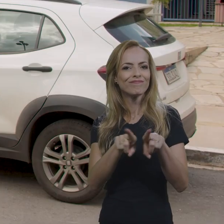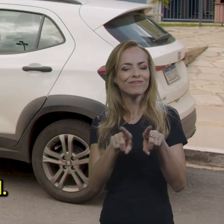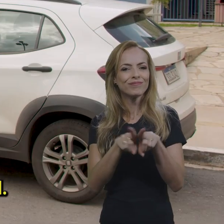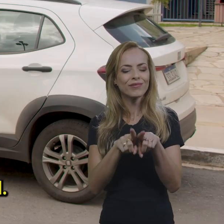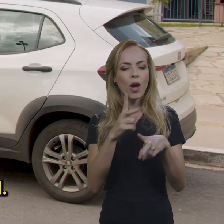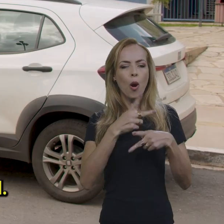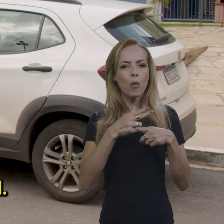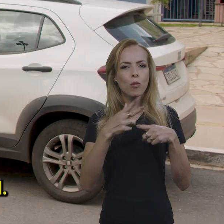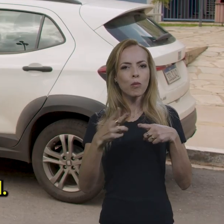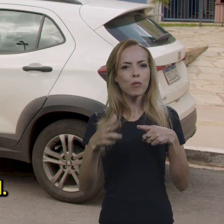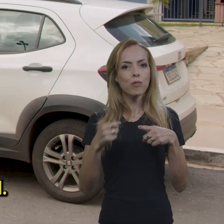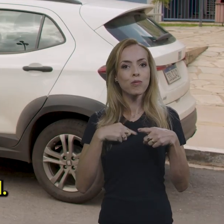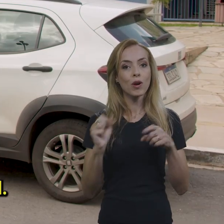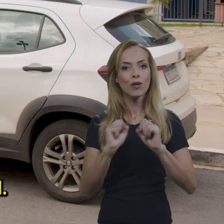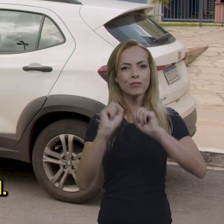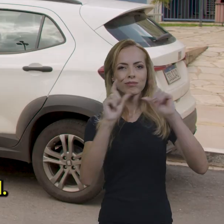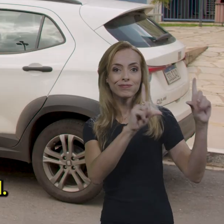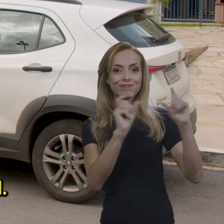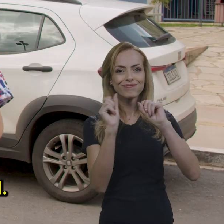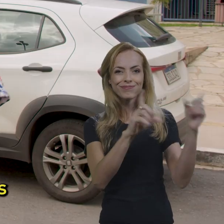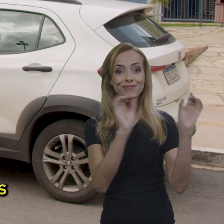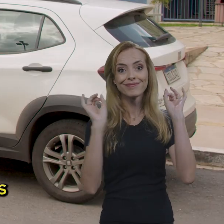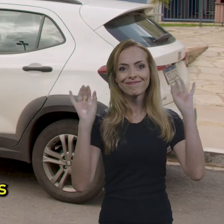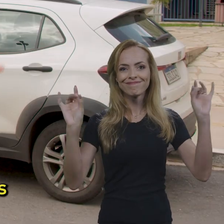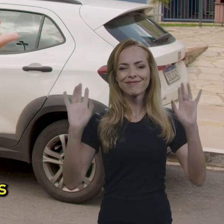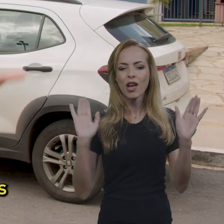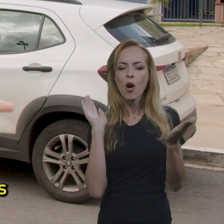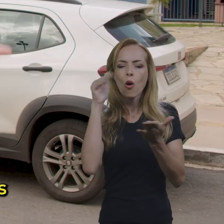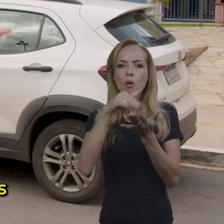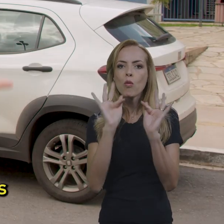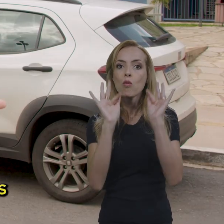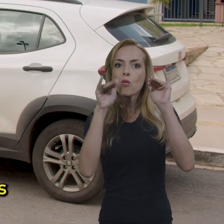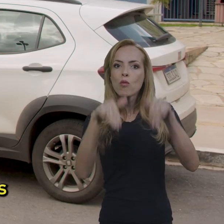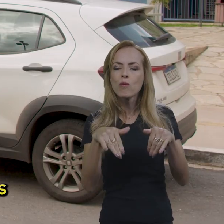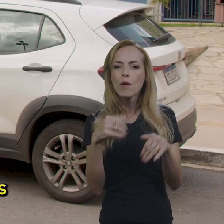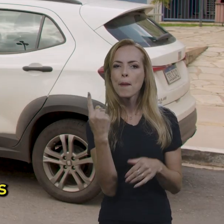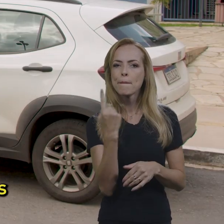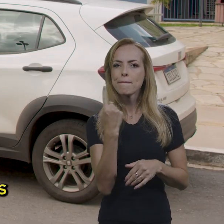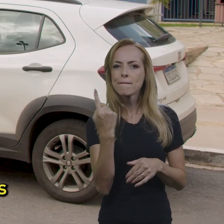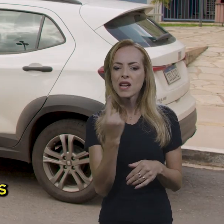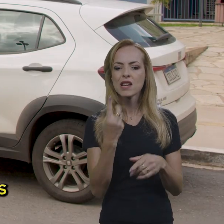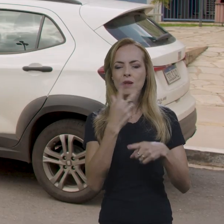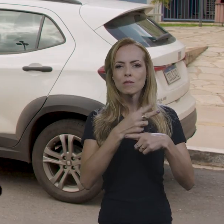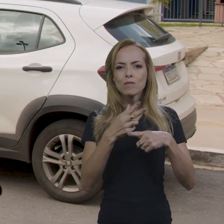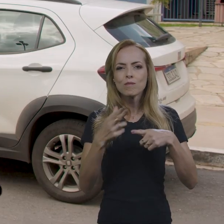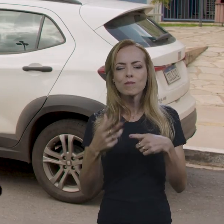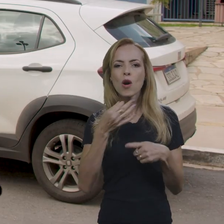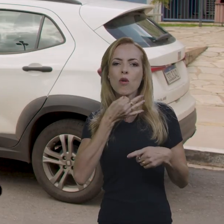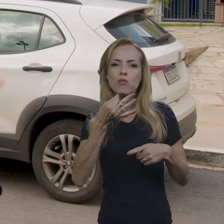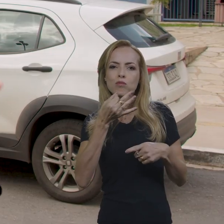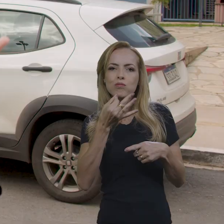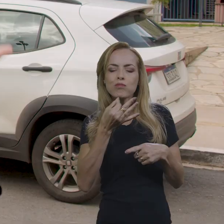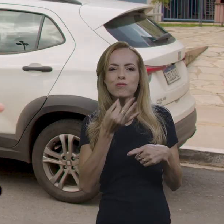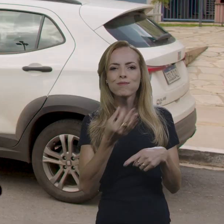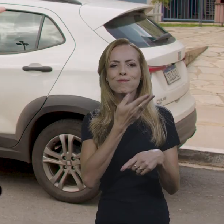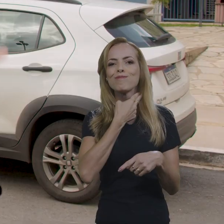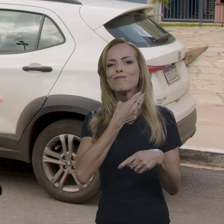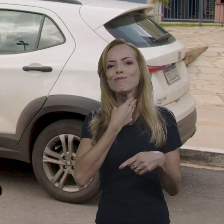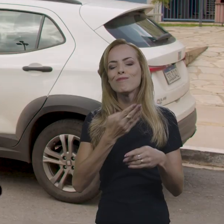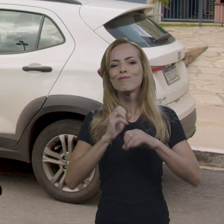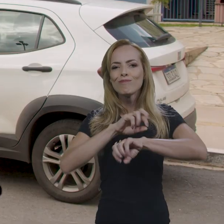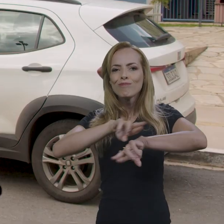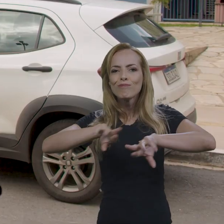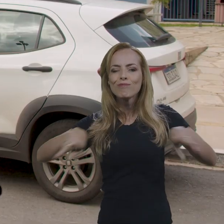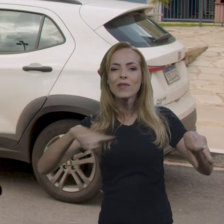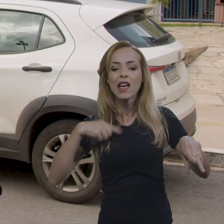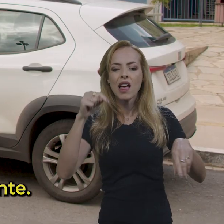inclusão. O episódio de hoje é especial, é o último da primeira temporada do Vozes Diversas e estamos aqui no campus